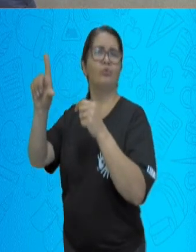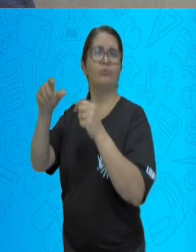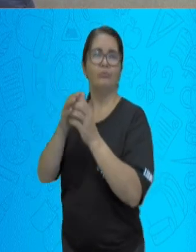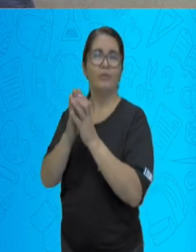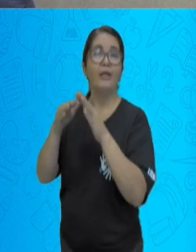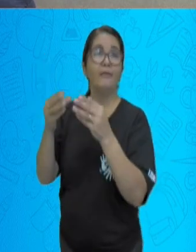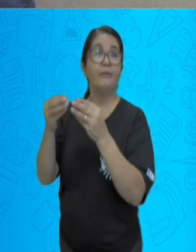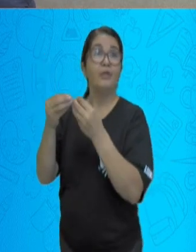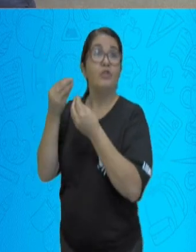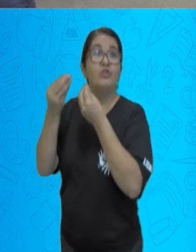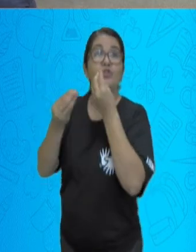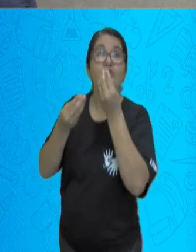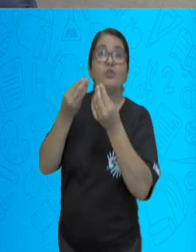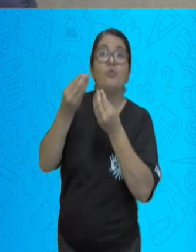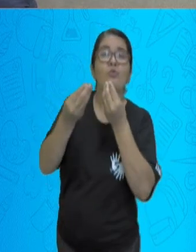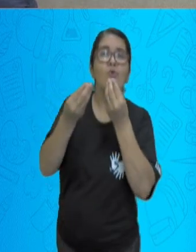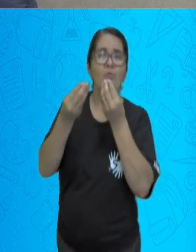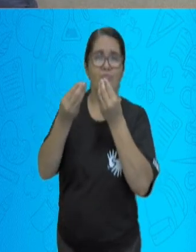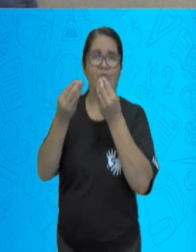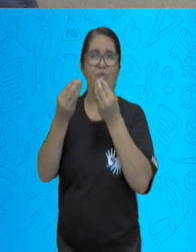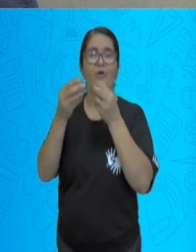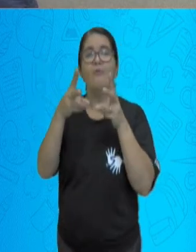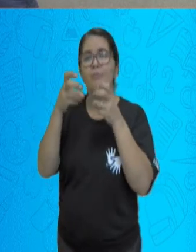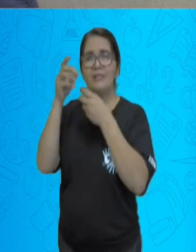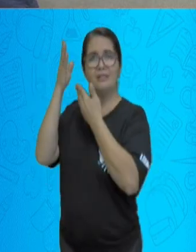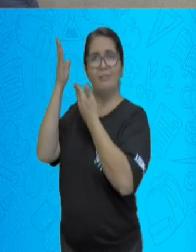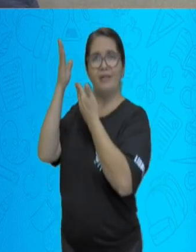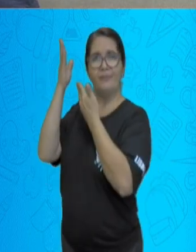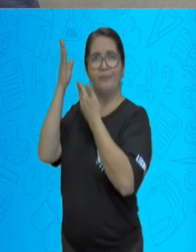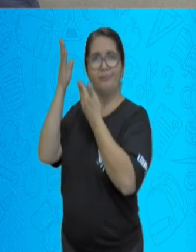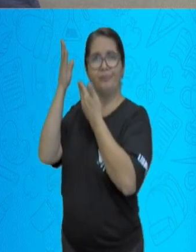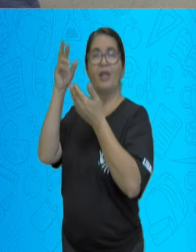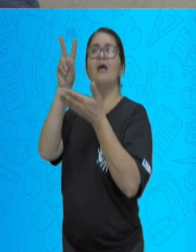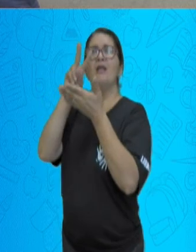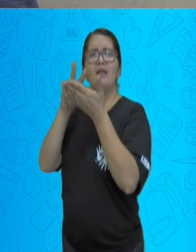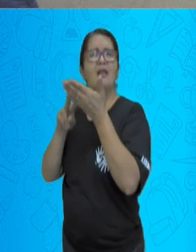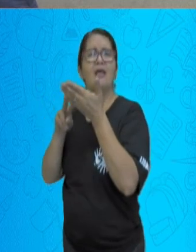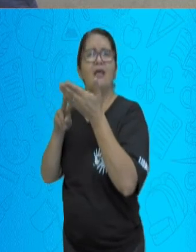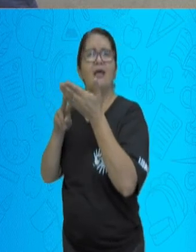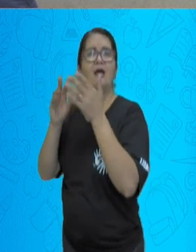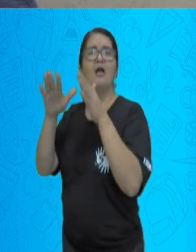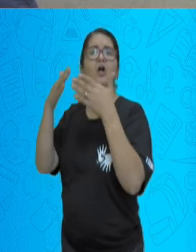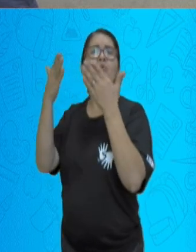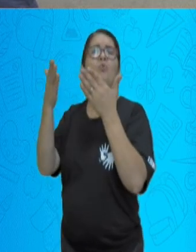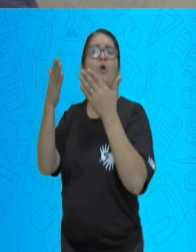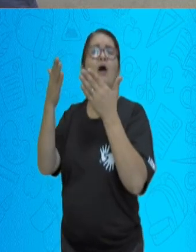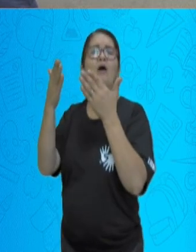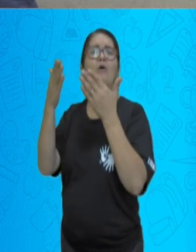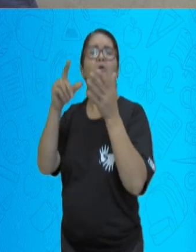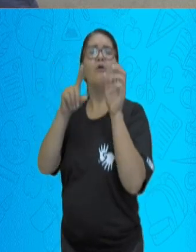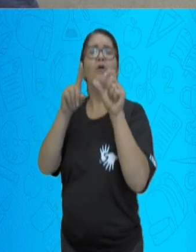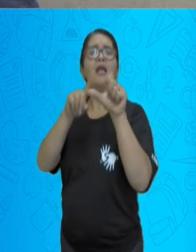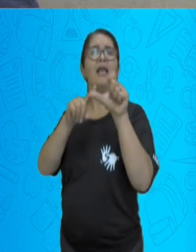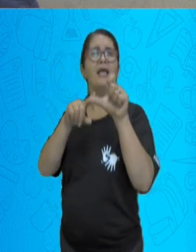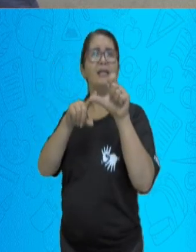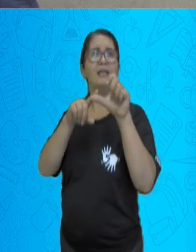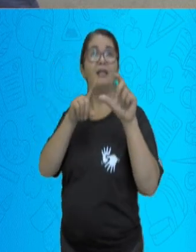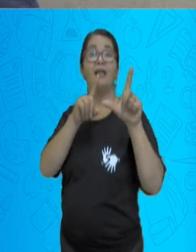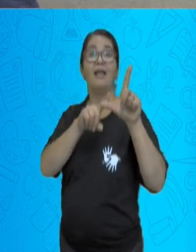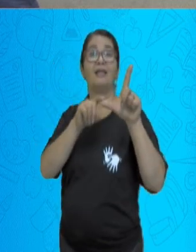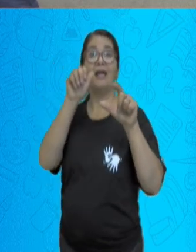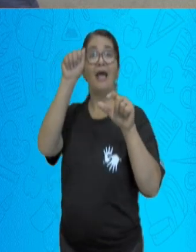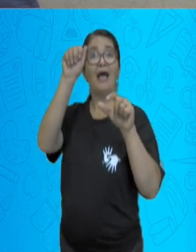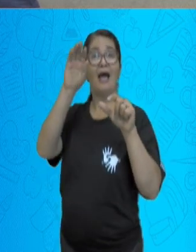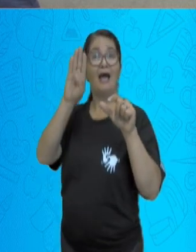um substantivo primitivo e um derivado, está em qual alternativa? Vamos então observar,